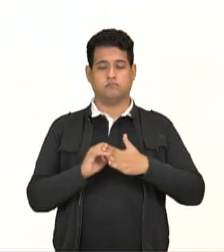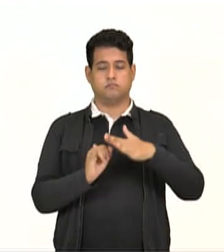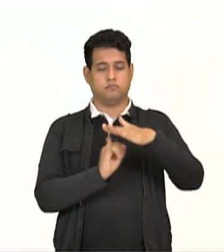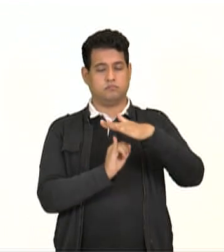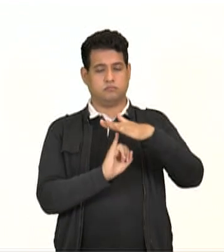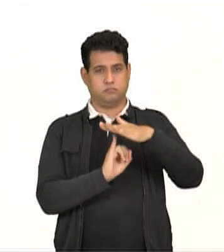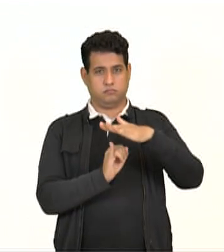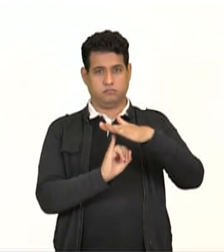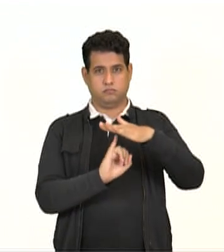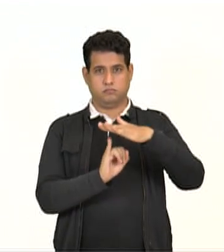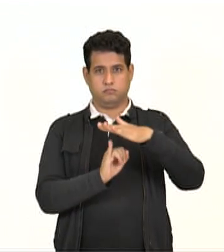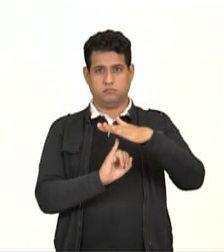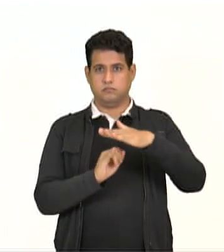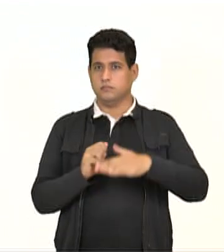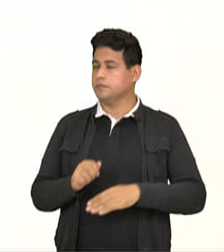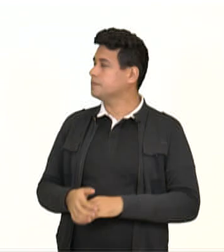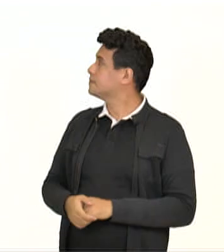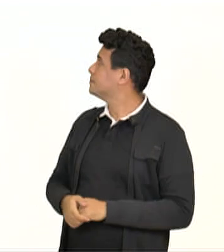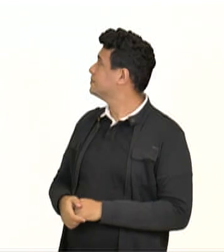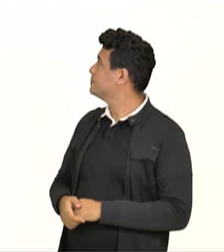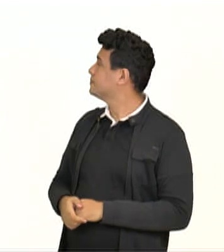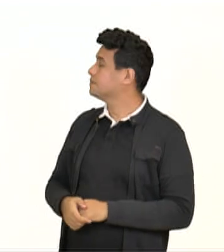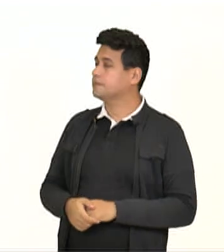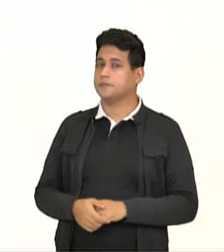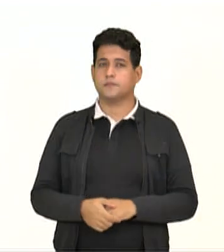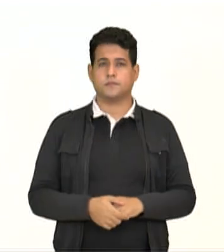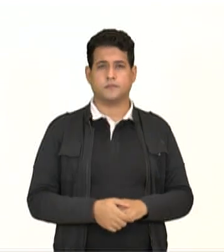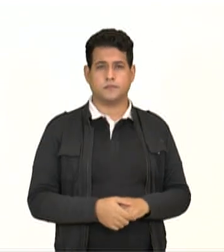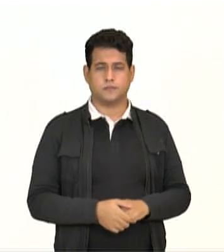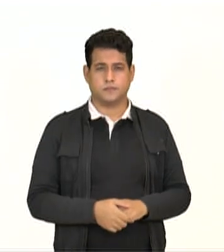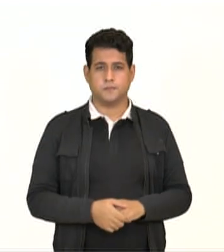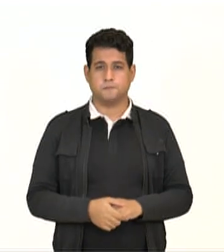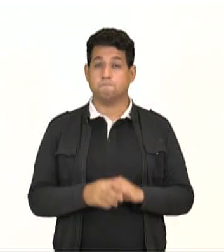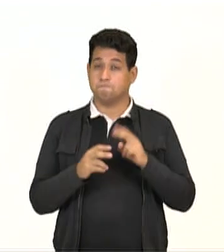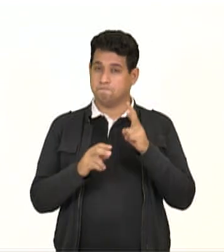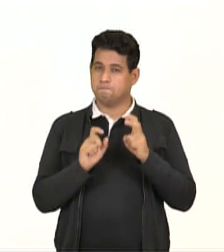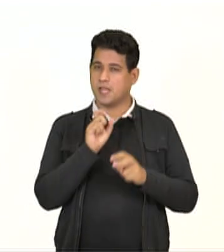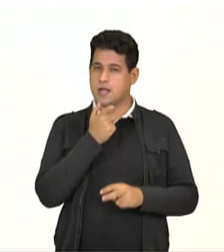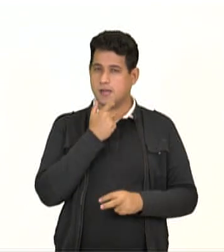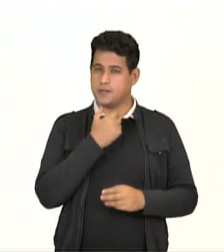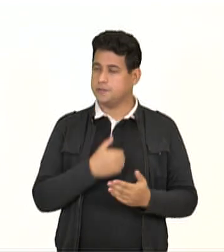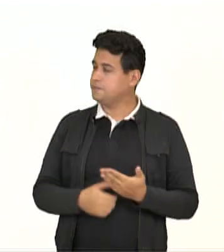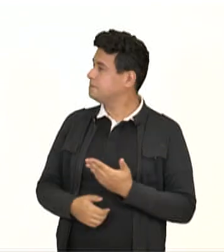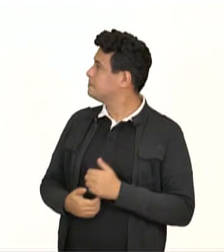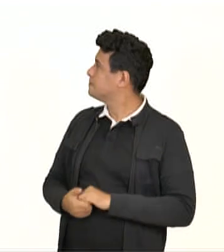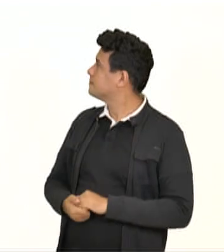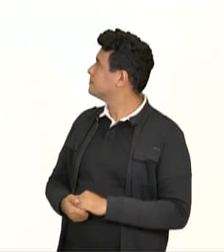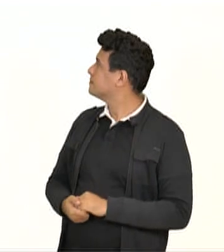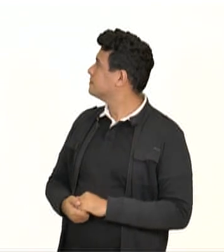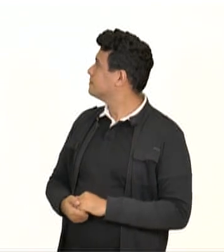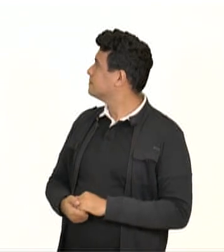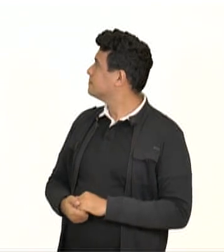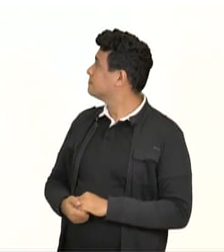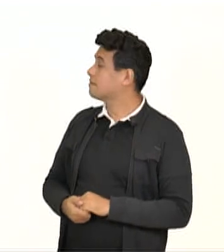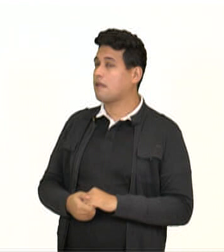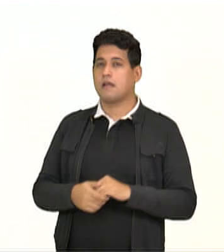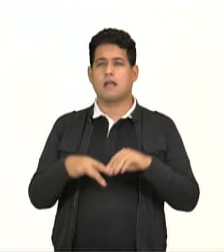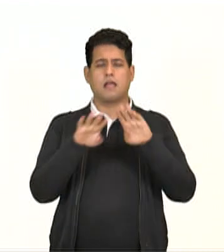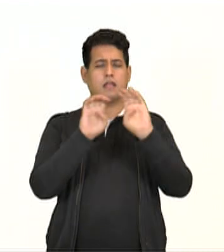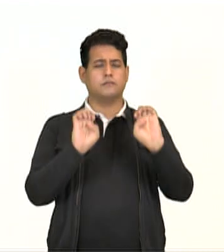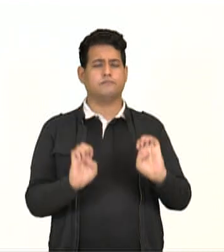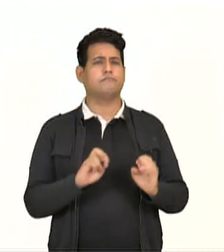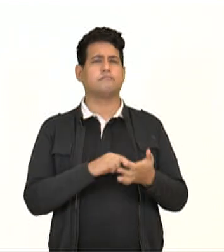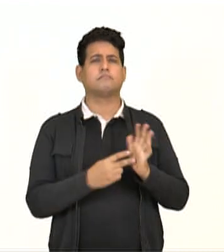o unpolited. Por exemplo, I am going to treat her kind, I'm gonna treat her kind. A estrutura vai